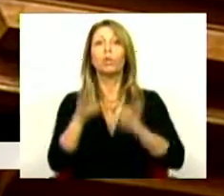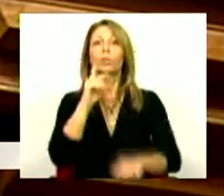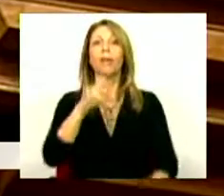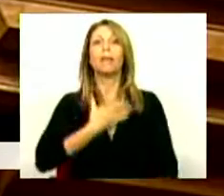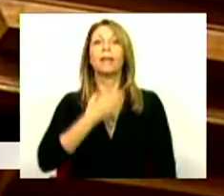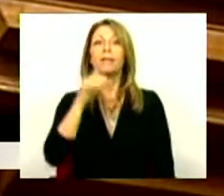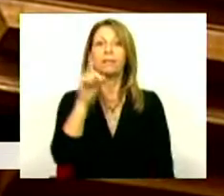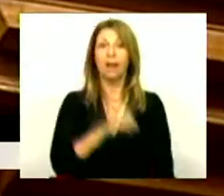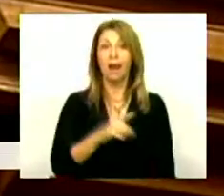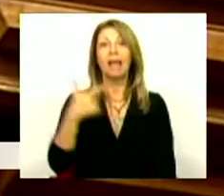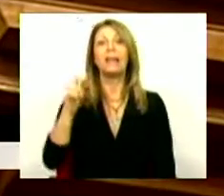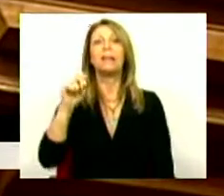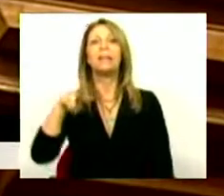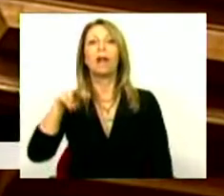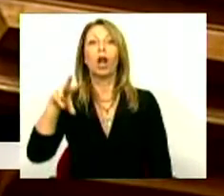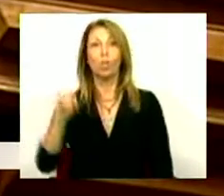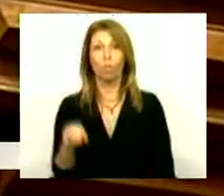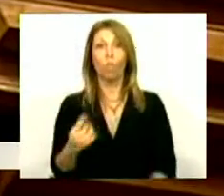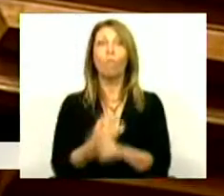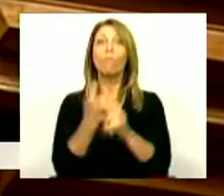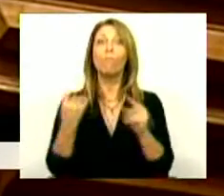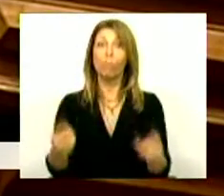Telmo Correia, que suscitam